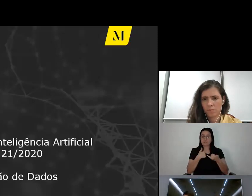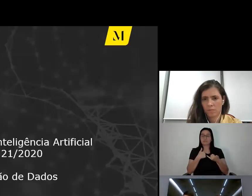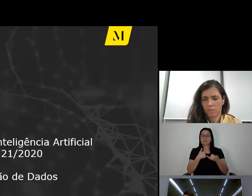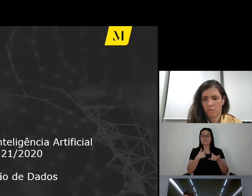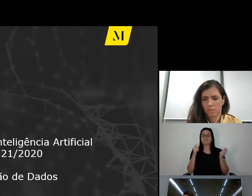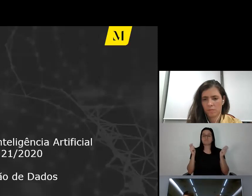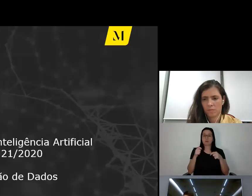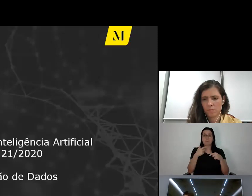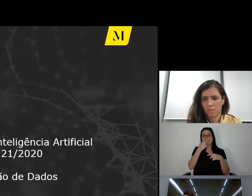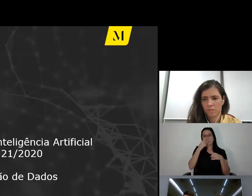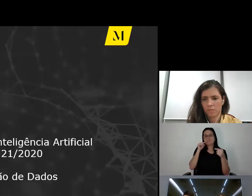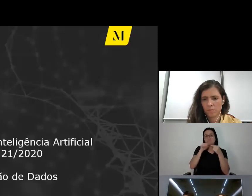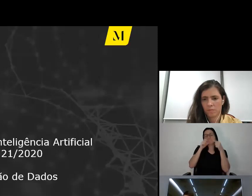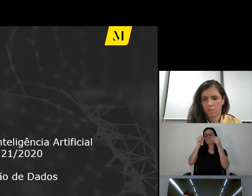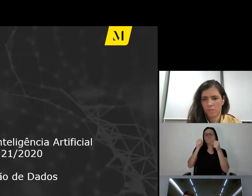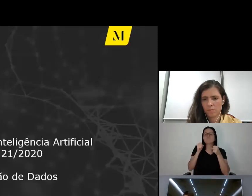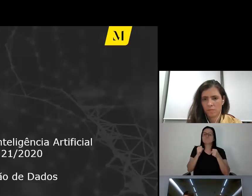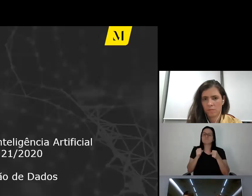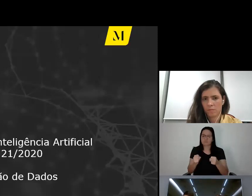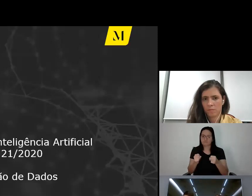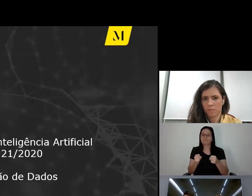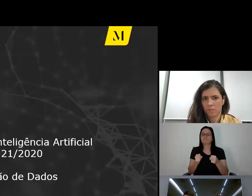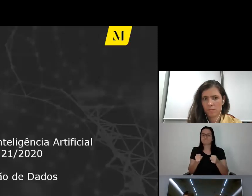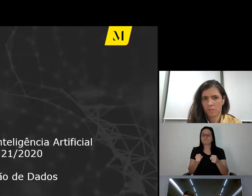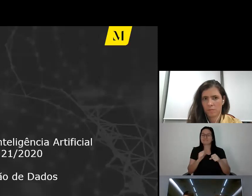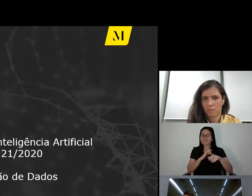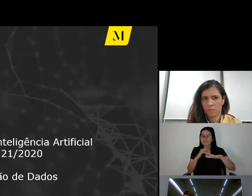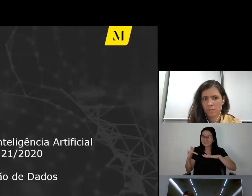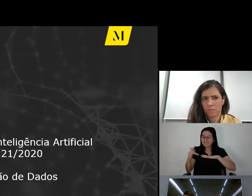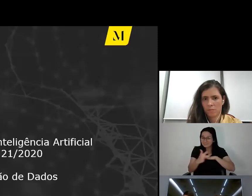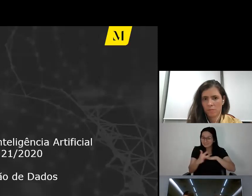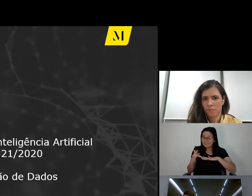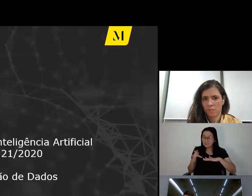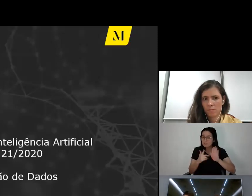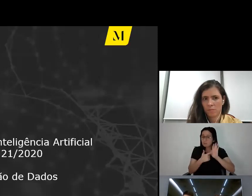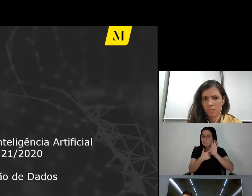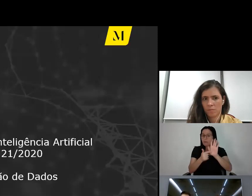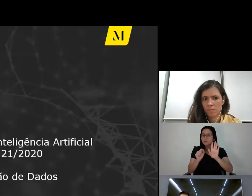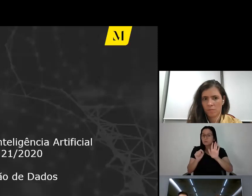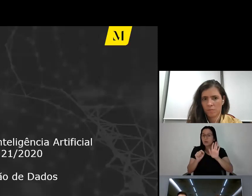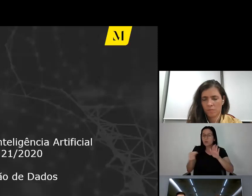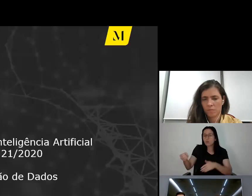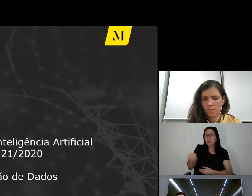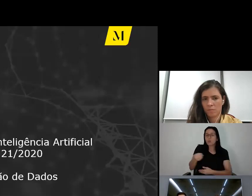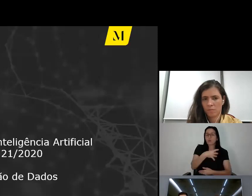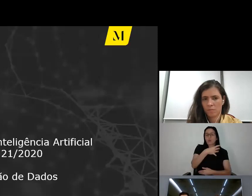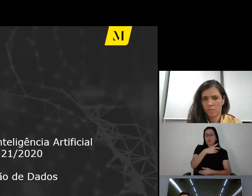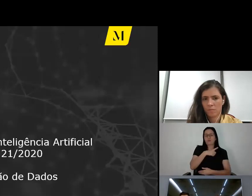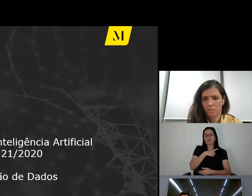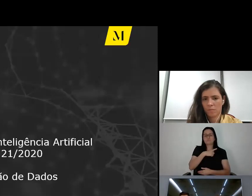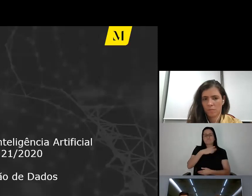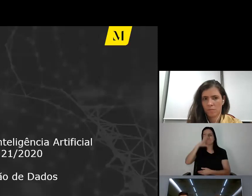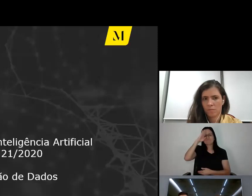poder. Acho que as redes sociais, elas vieram muito para mostrar esse novo viés, mas especialmente a inteligência